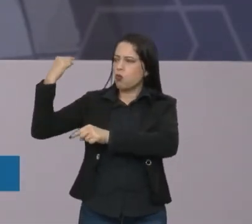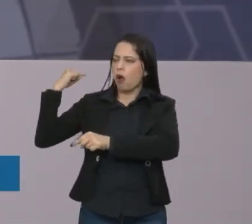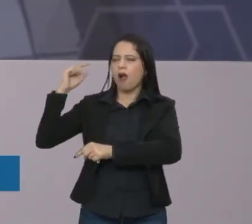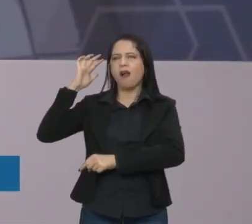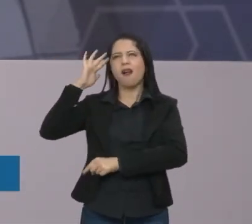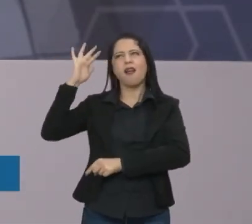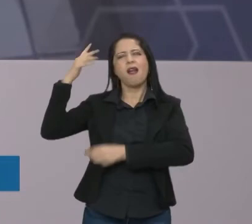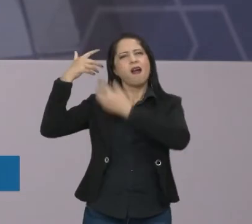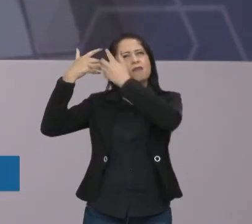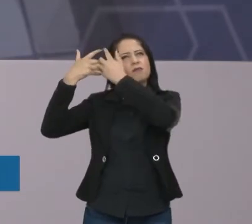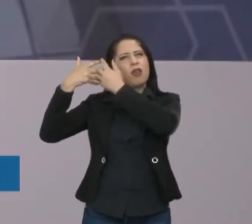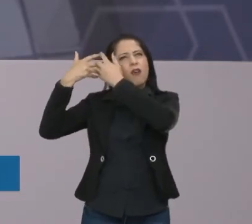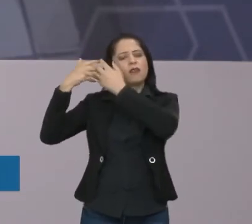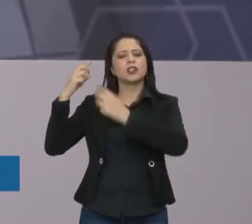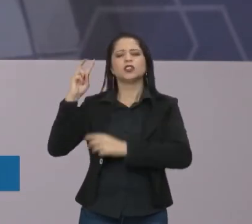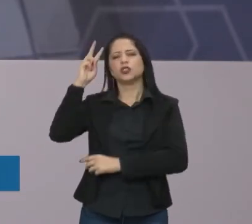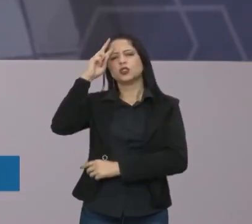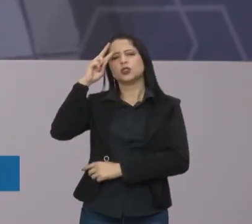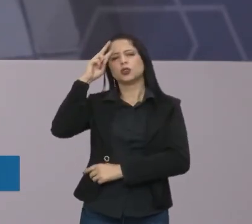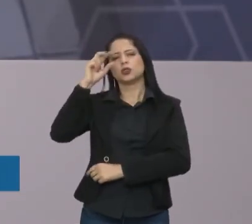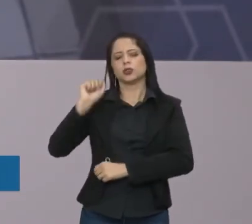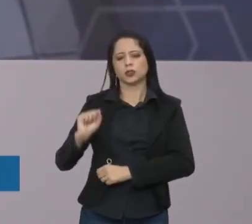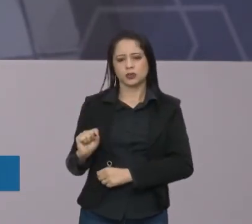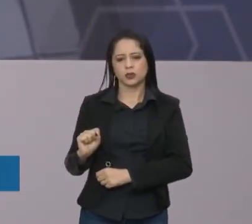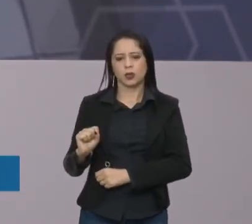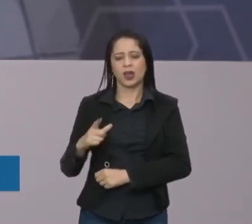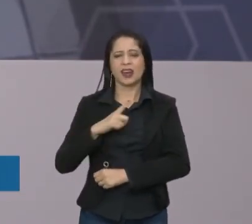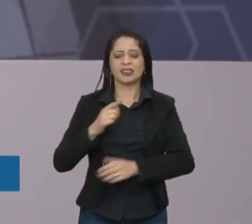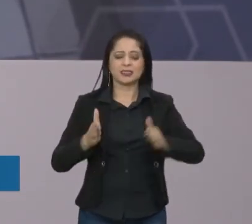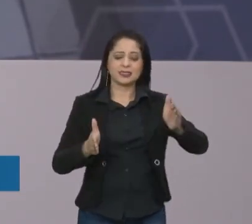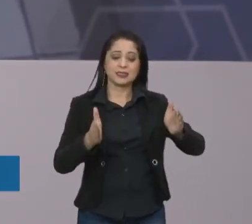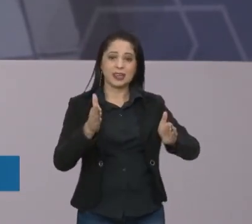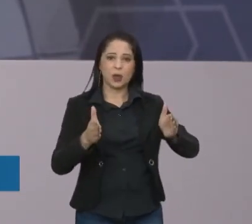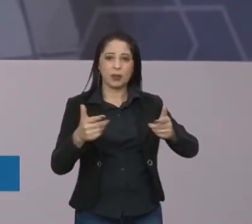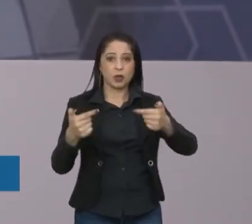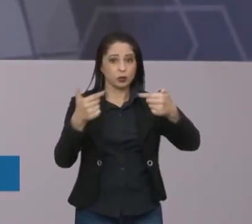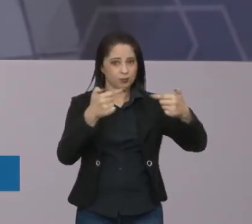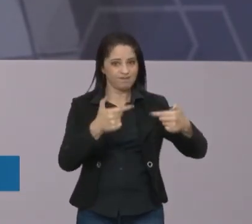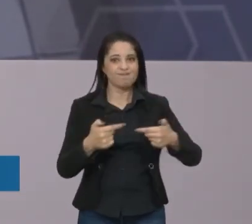sua história, incluindo o período de guerra,